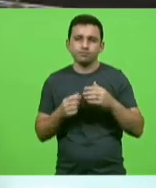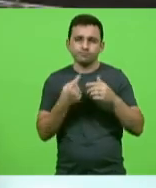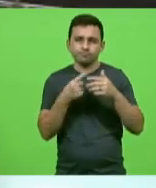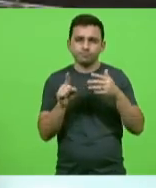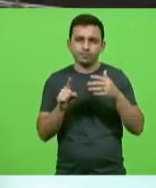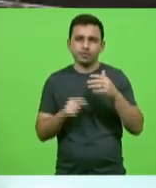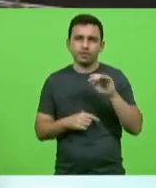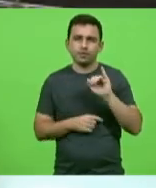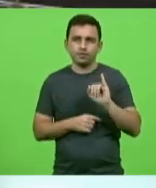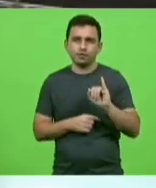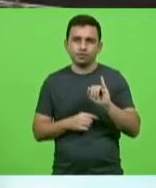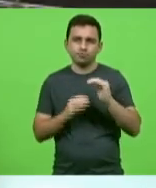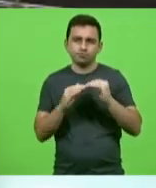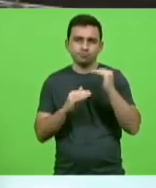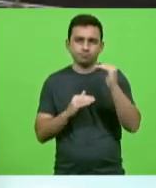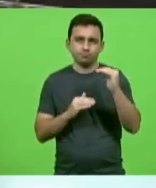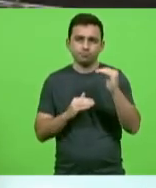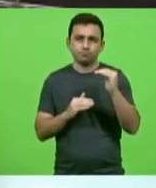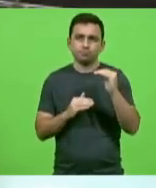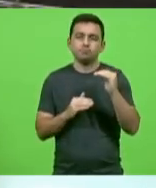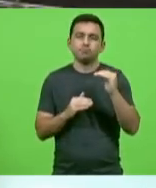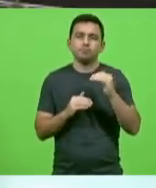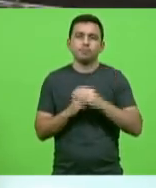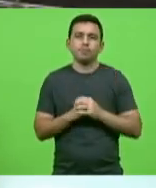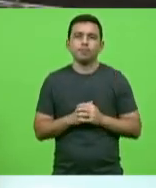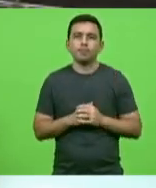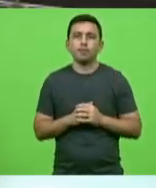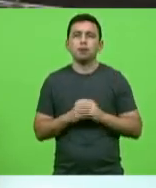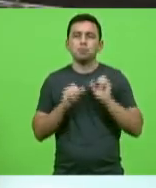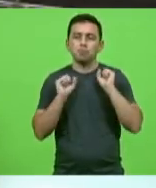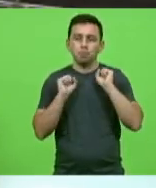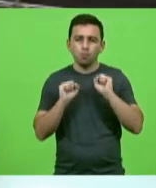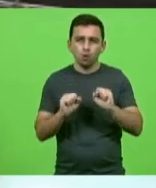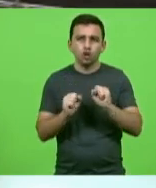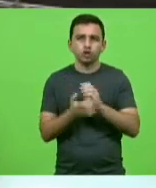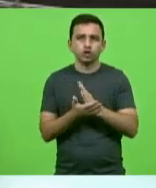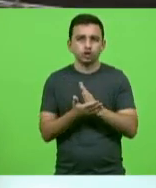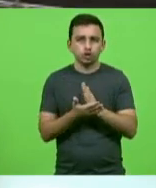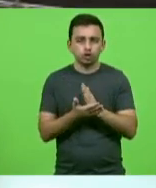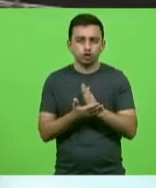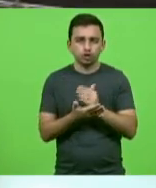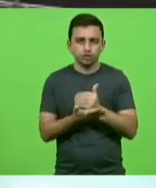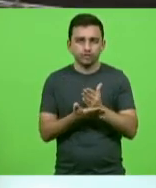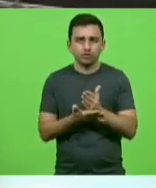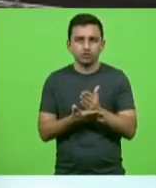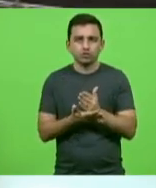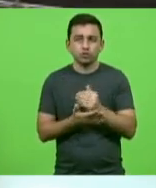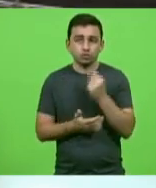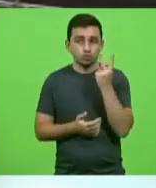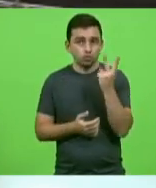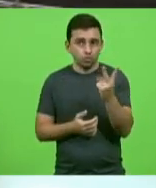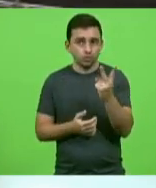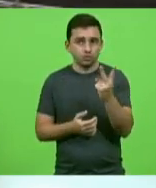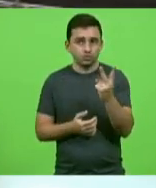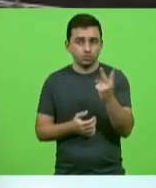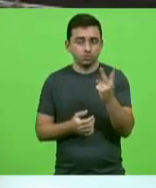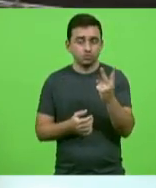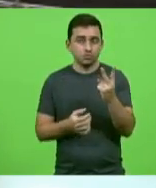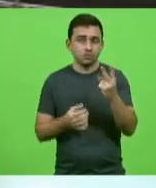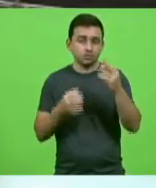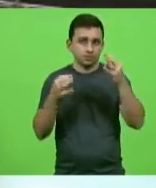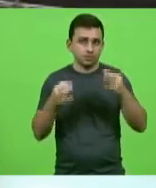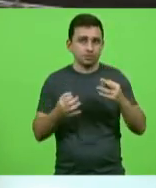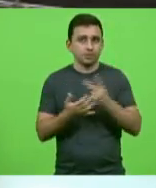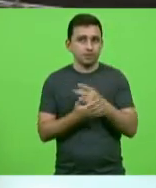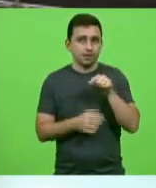e acima esse pode ser subdividido em duas condutas Isto é